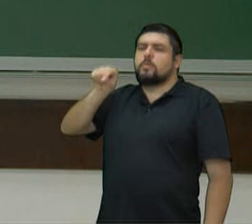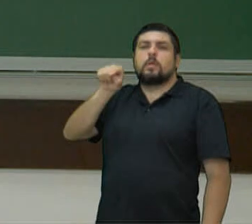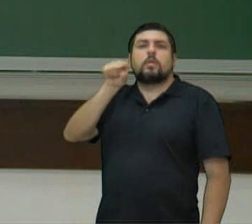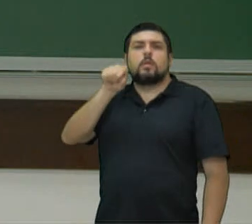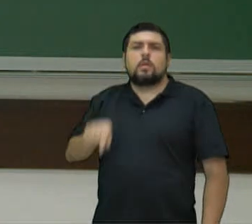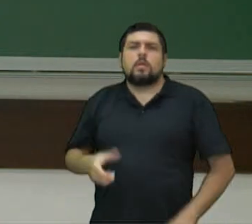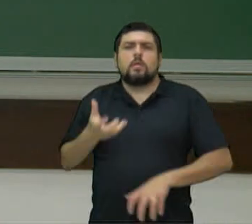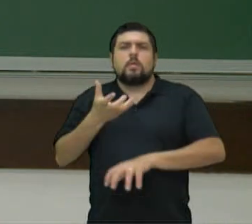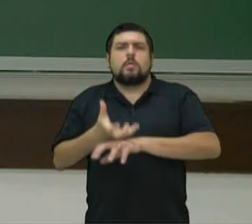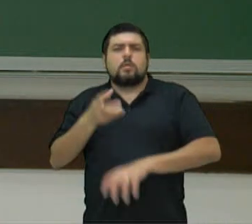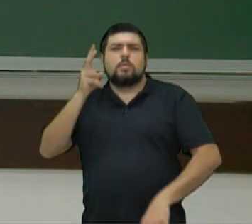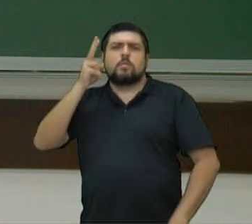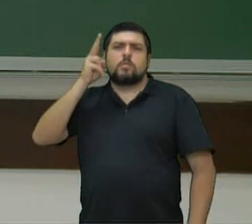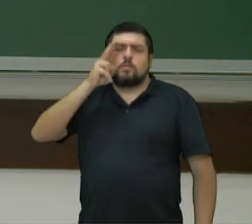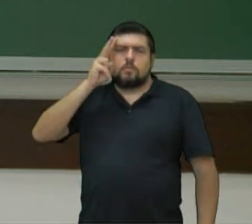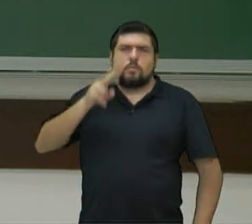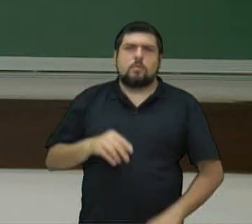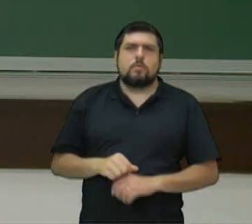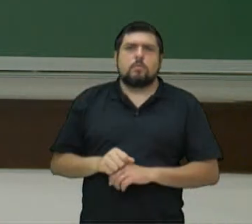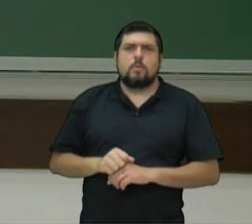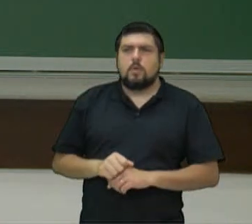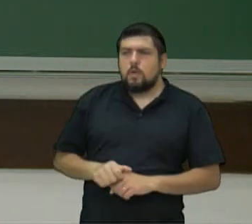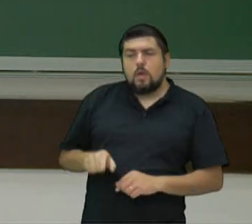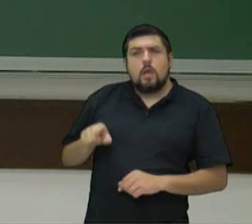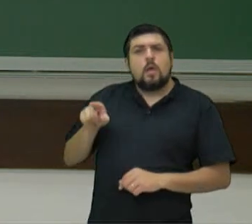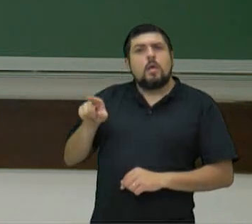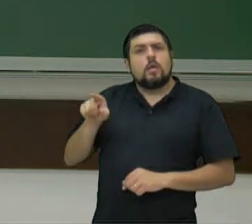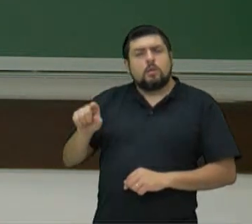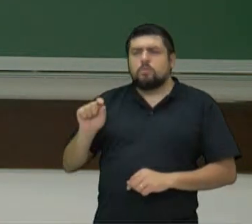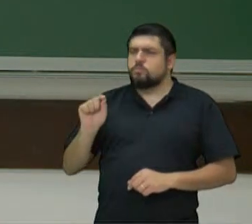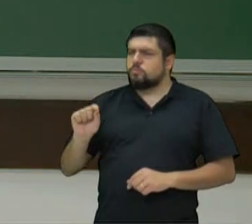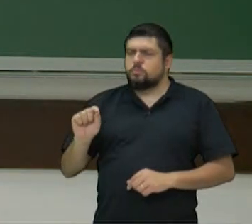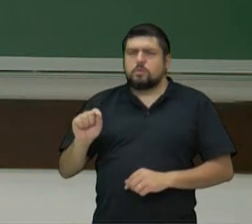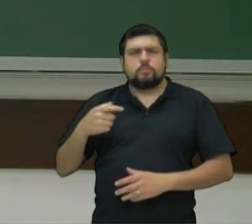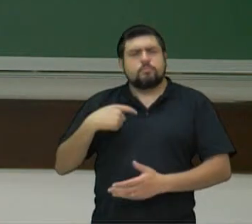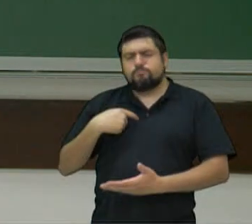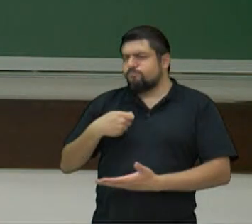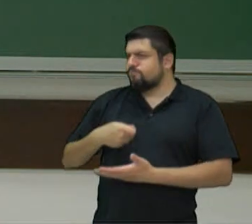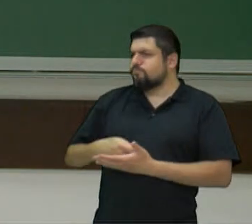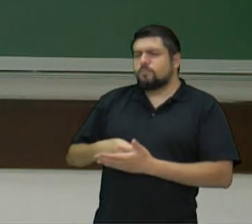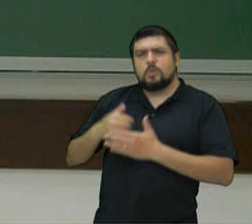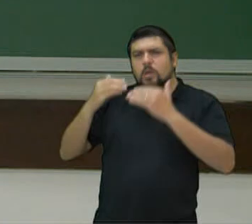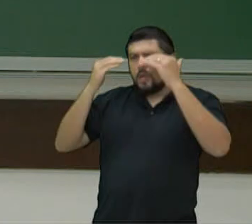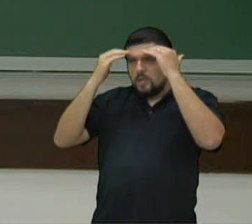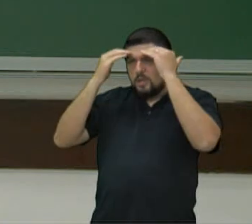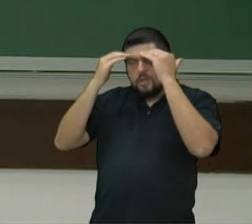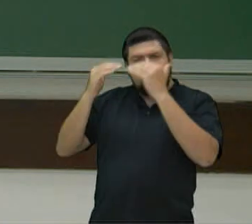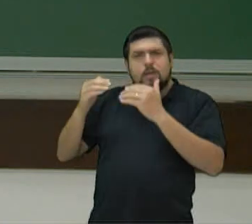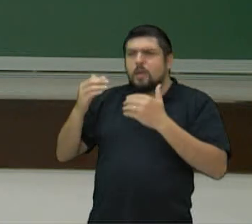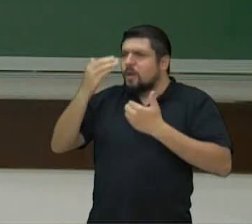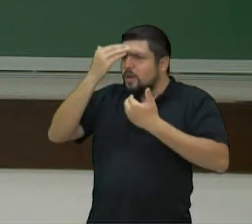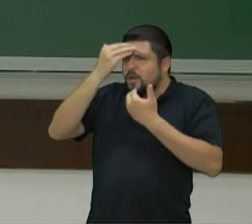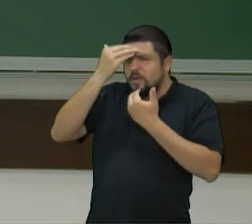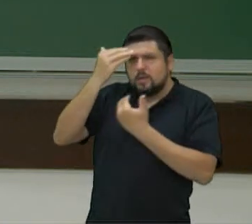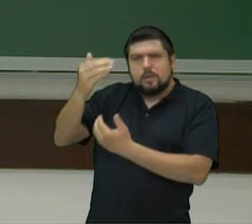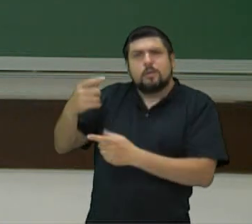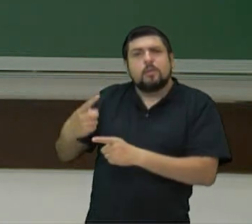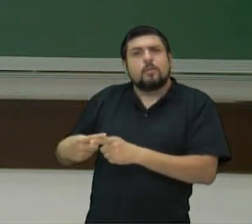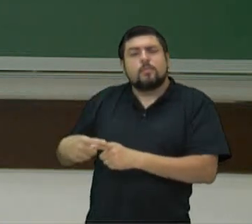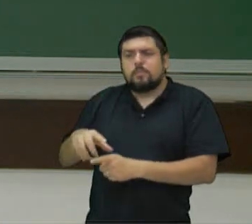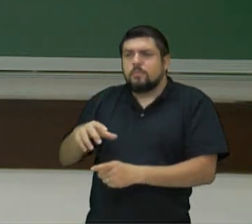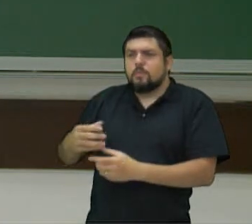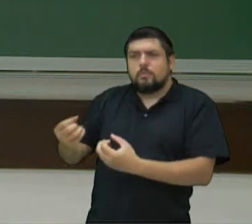o professor que eu devo o meu agradecimento por eu gostar da disciplina de